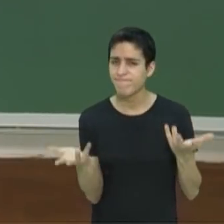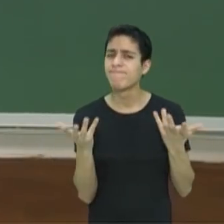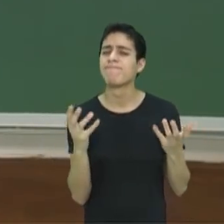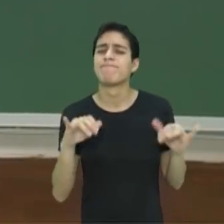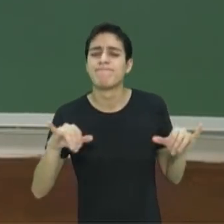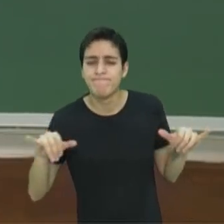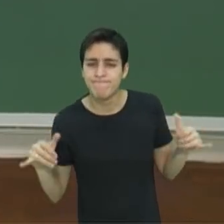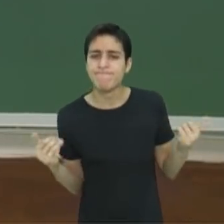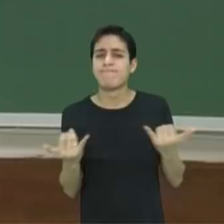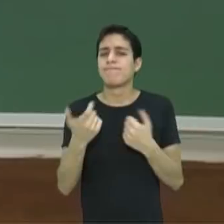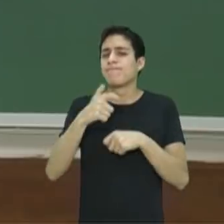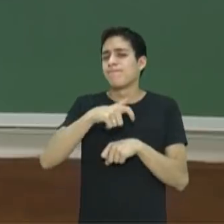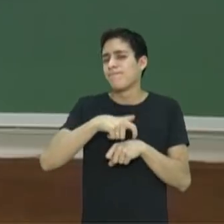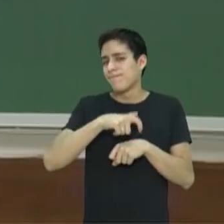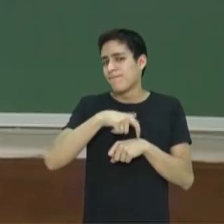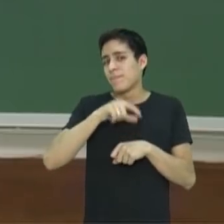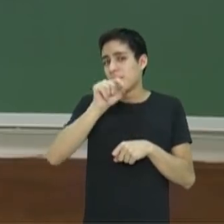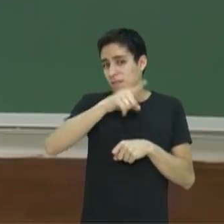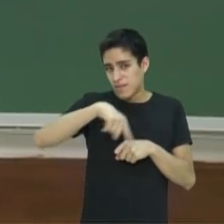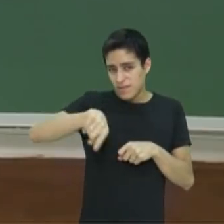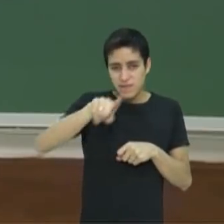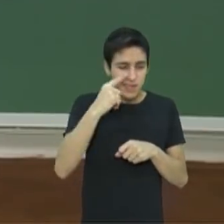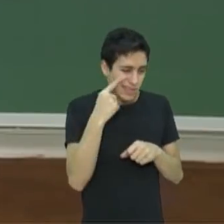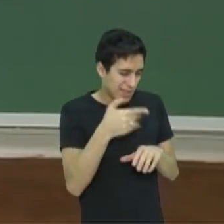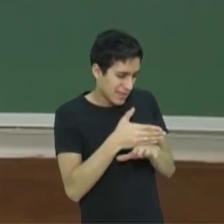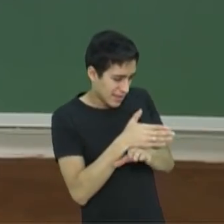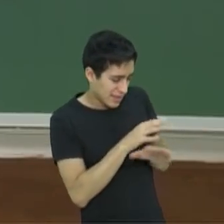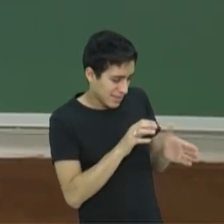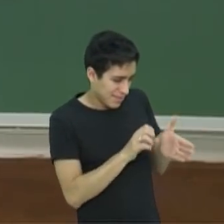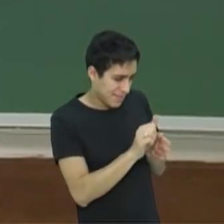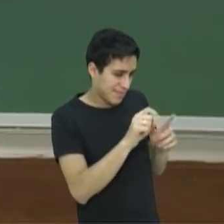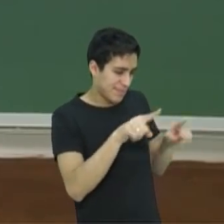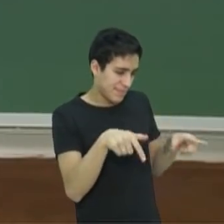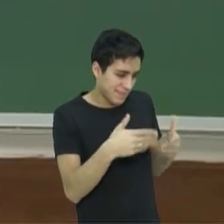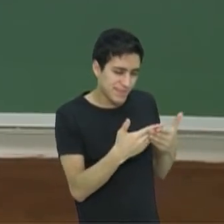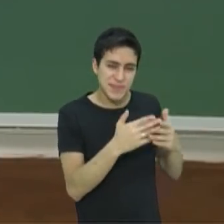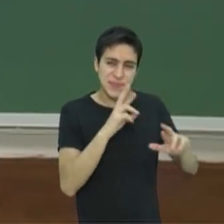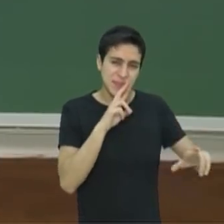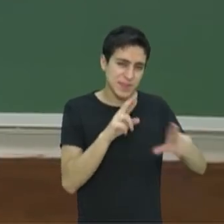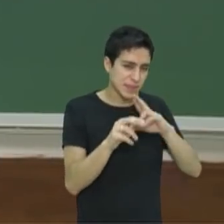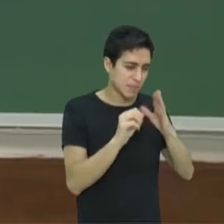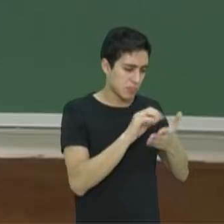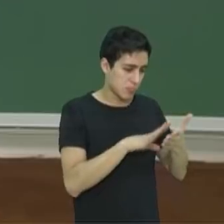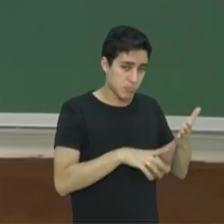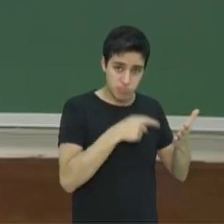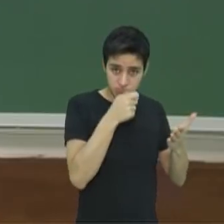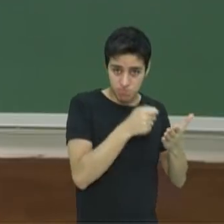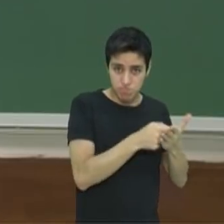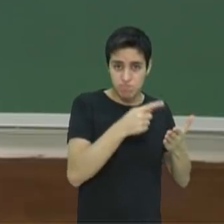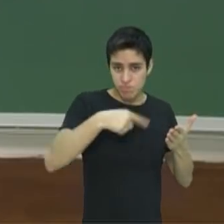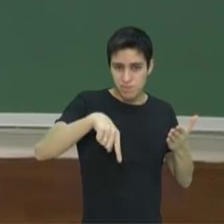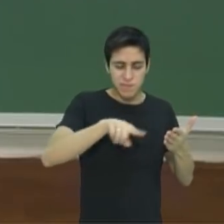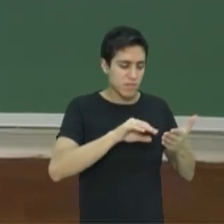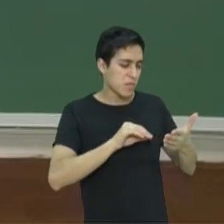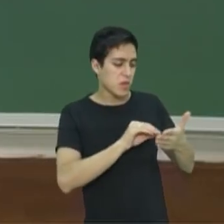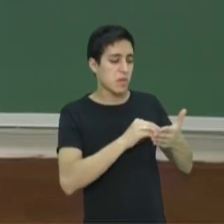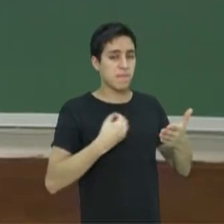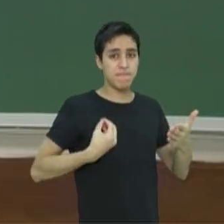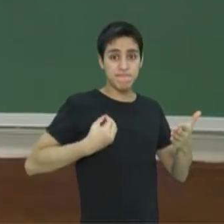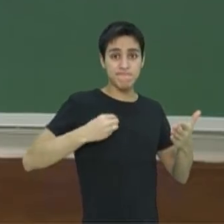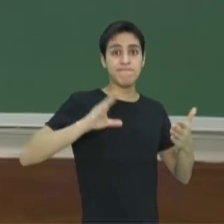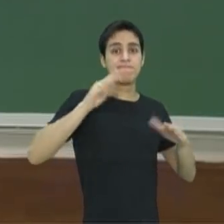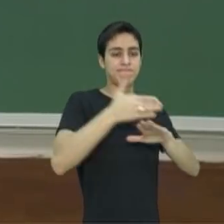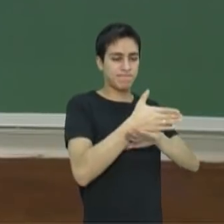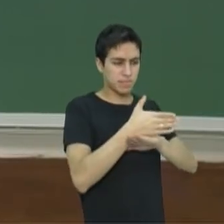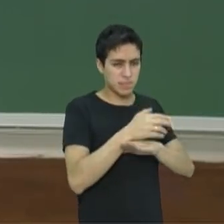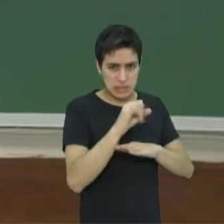vocês de lembrar sempre vocês de acessarem o Google Class, responderem as atividades obrigatórias, sua chamada e sempre,